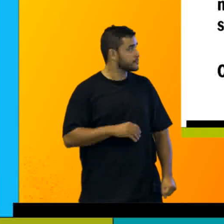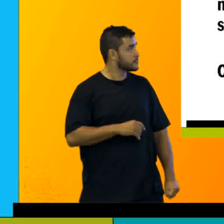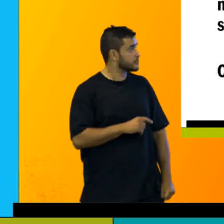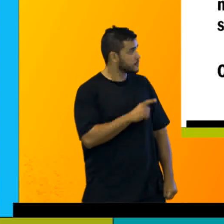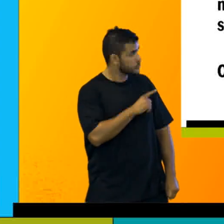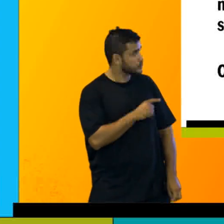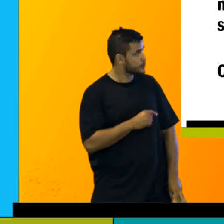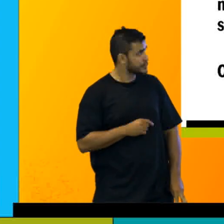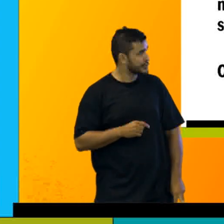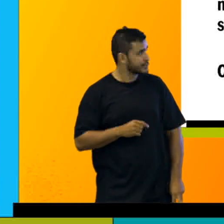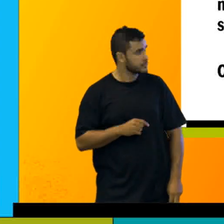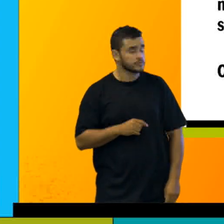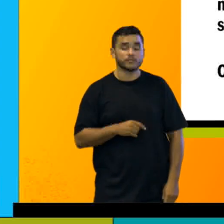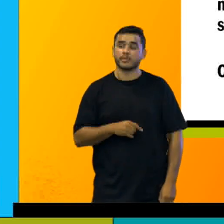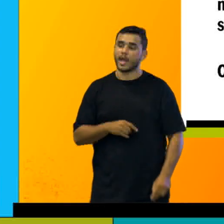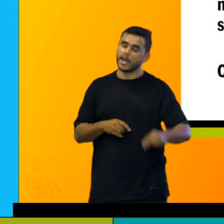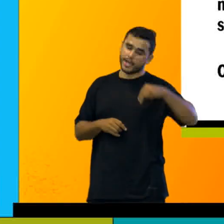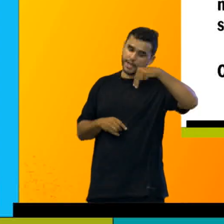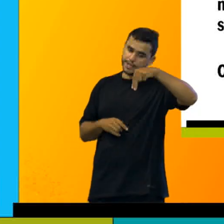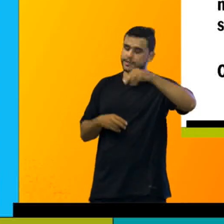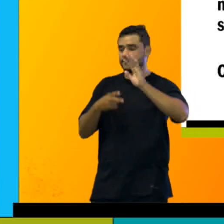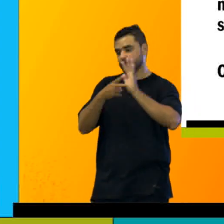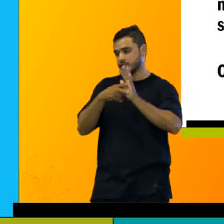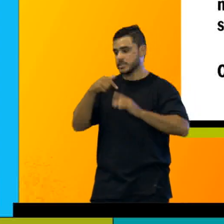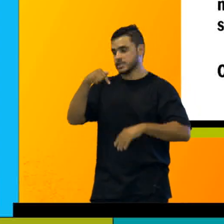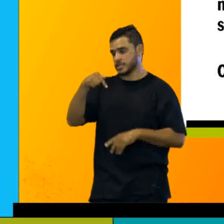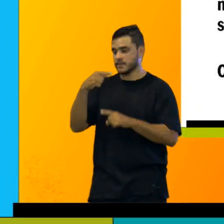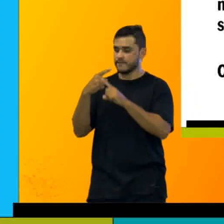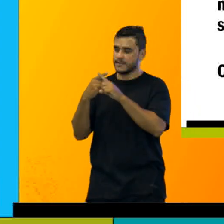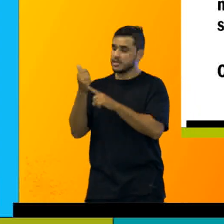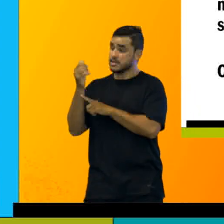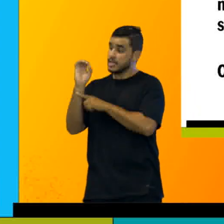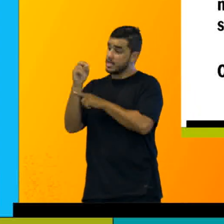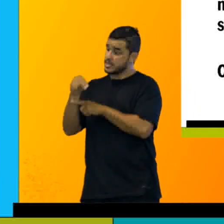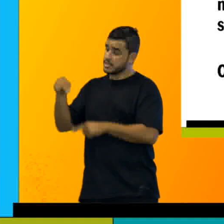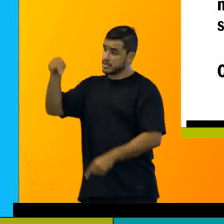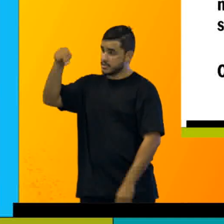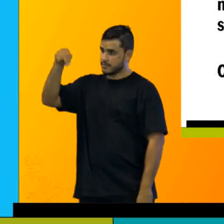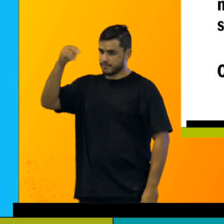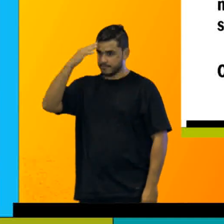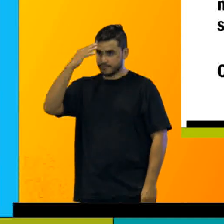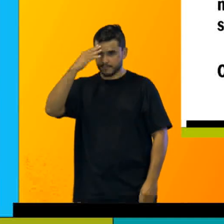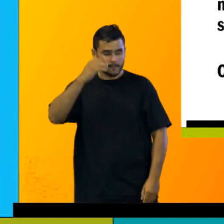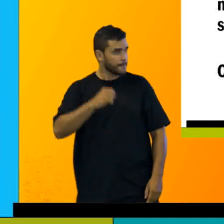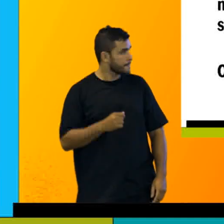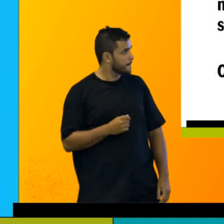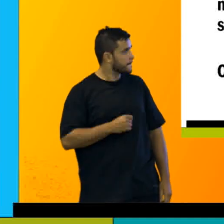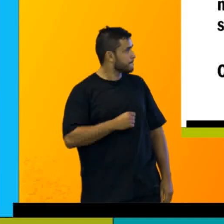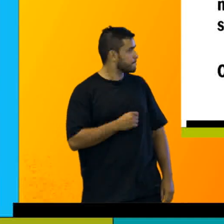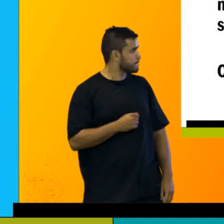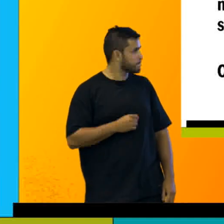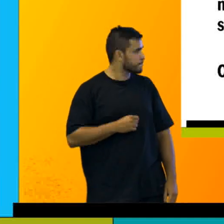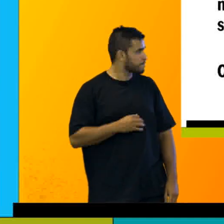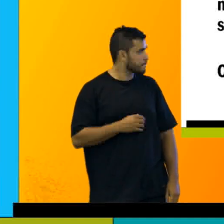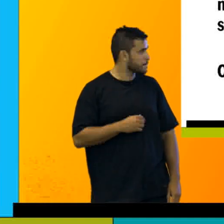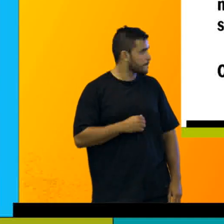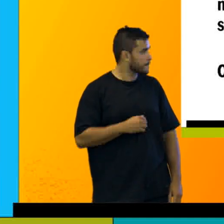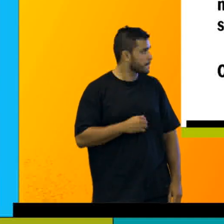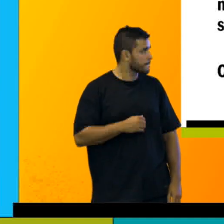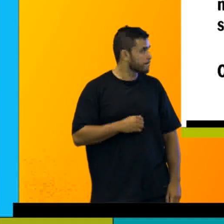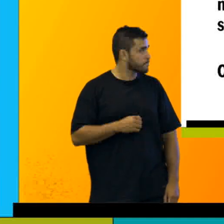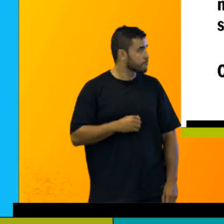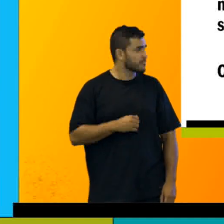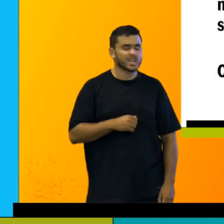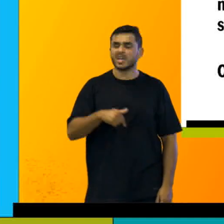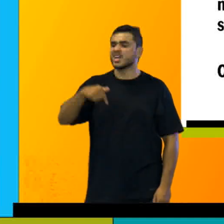assim, ó. É sempre algum númerozinho vezes uma potência de 10, tá certo? Onde esse Q, ó,